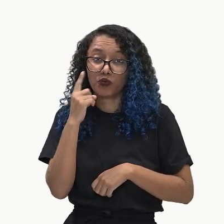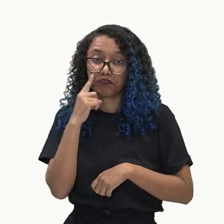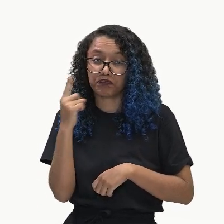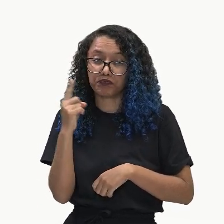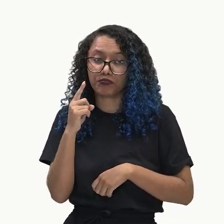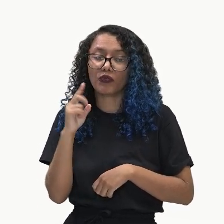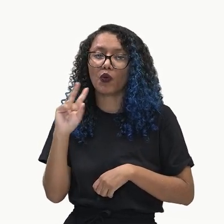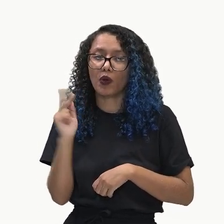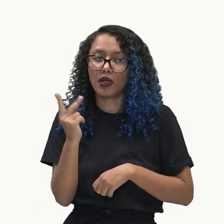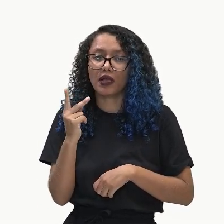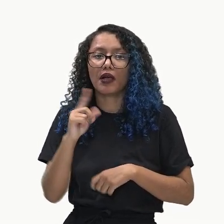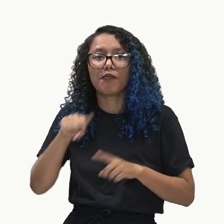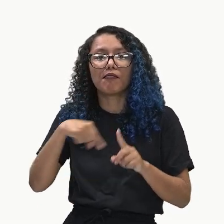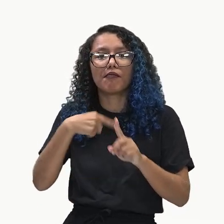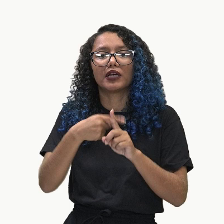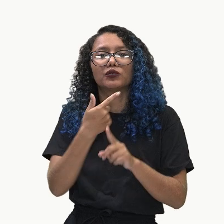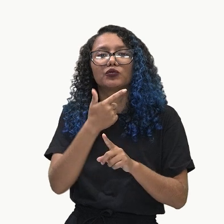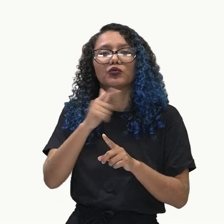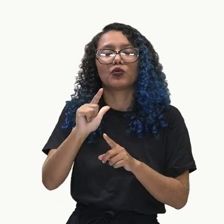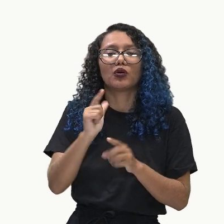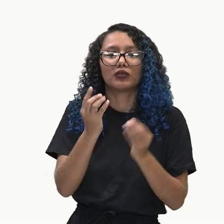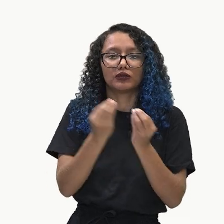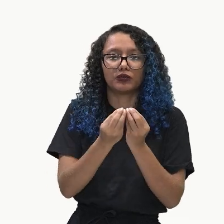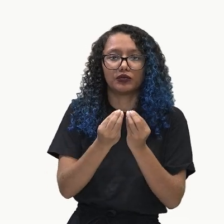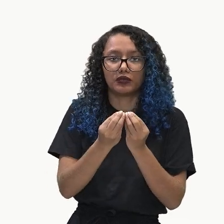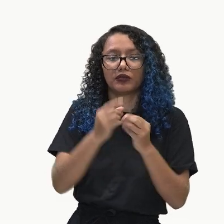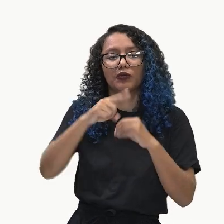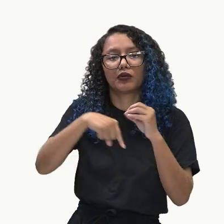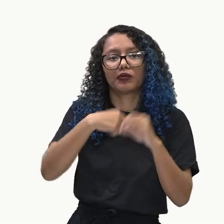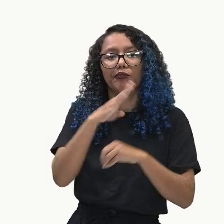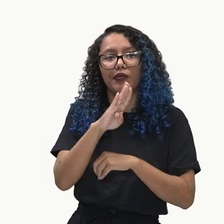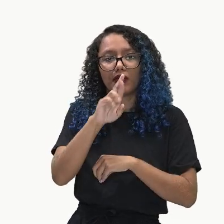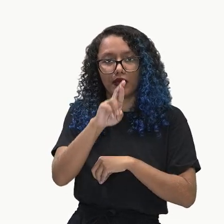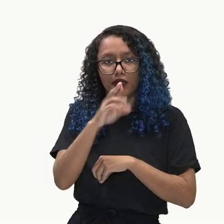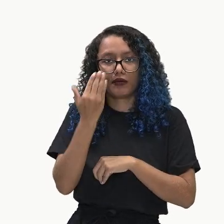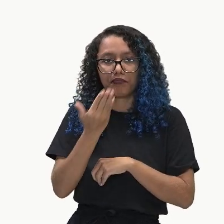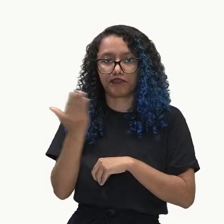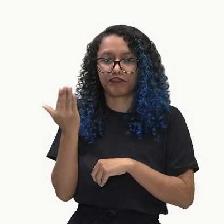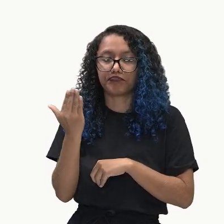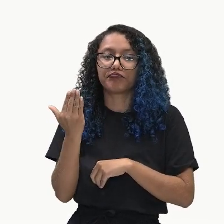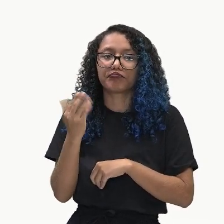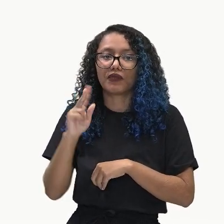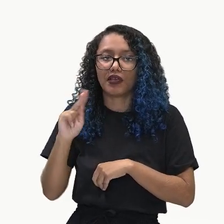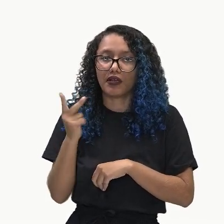o hidrogênio e o outro composto químico, que é o ácido bromídrico.